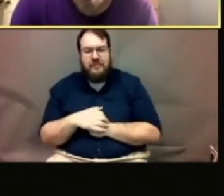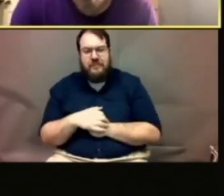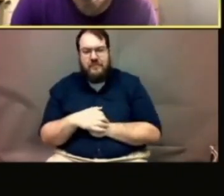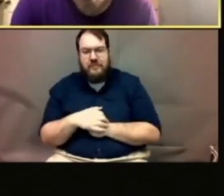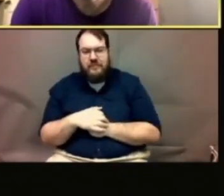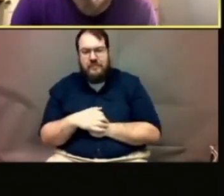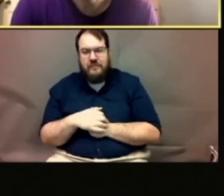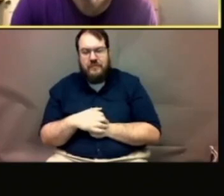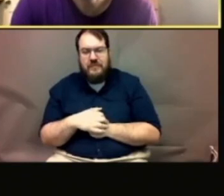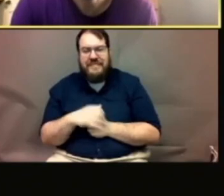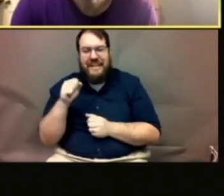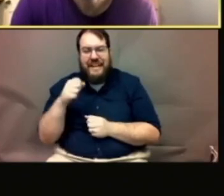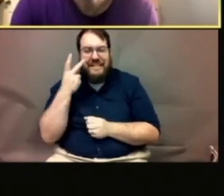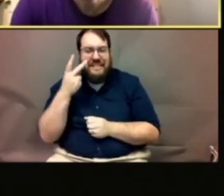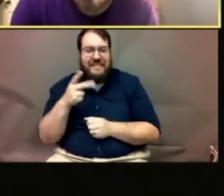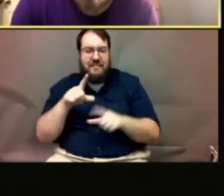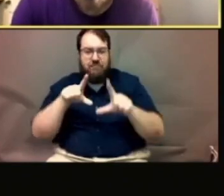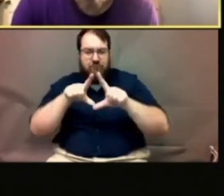comandos aqui.